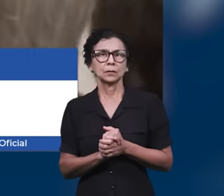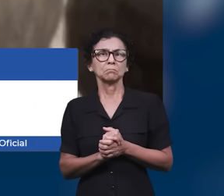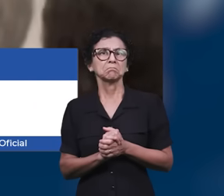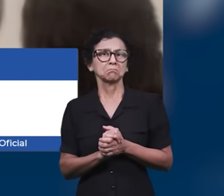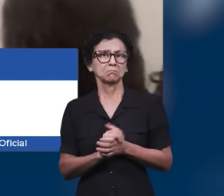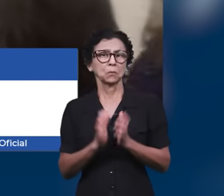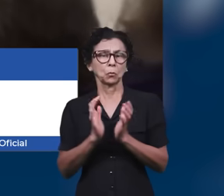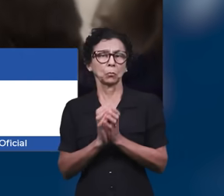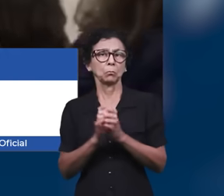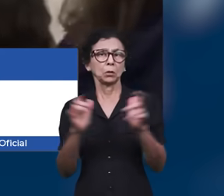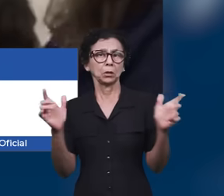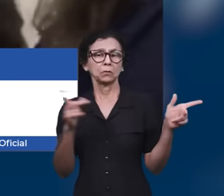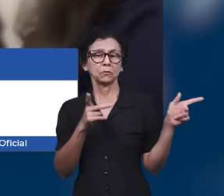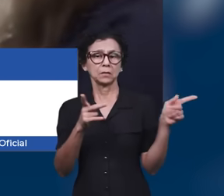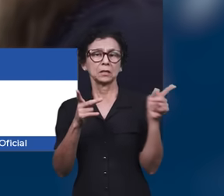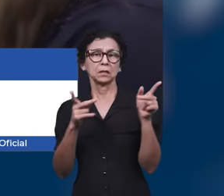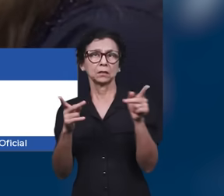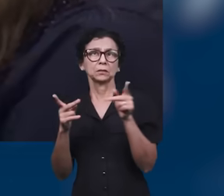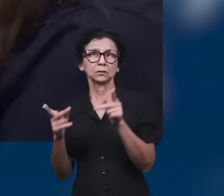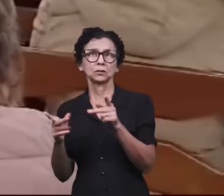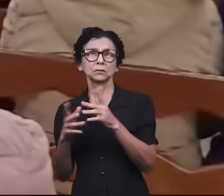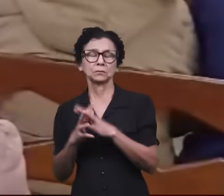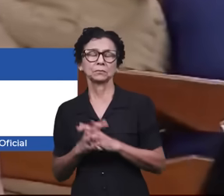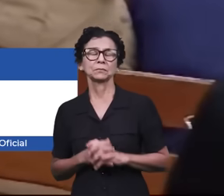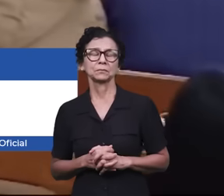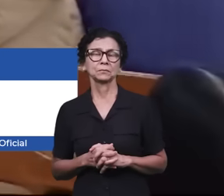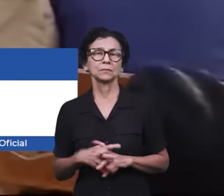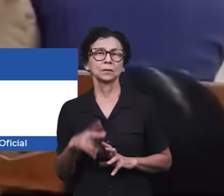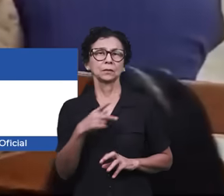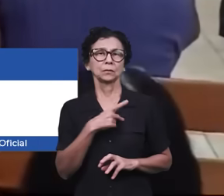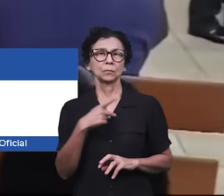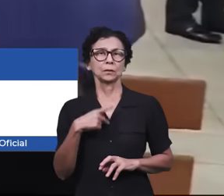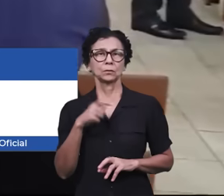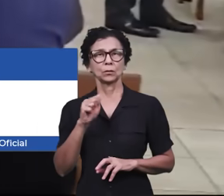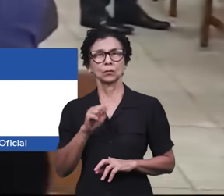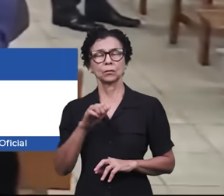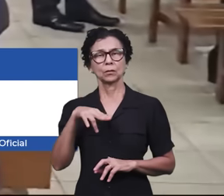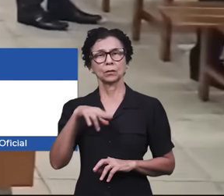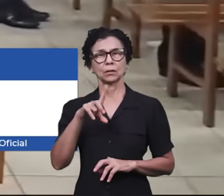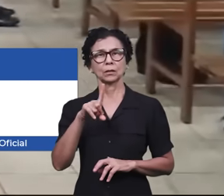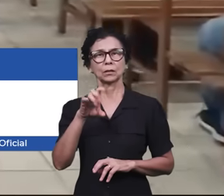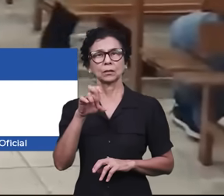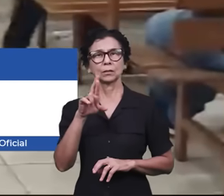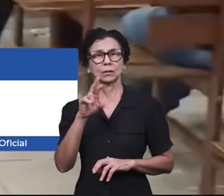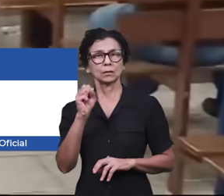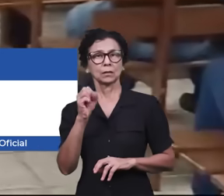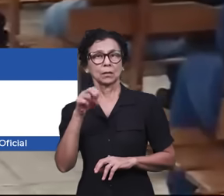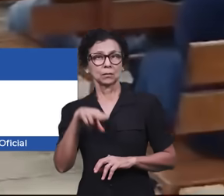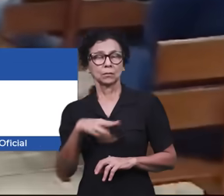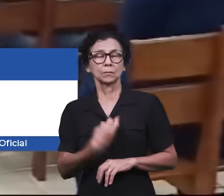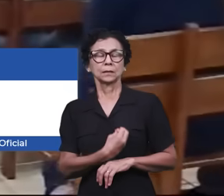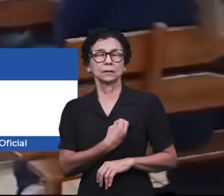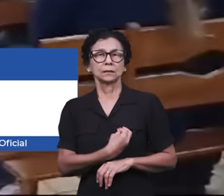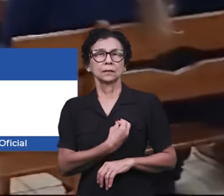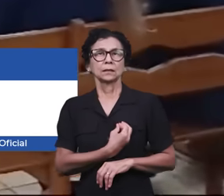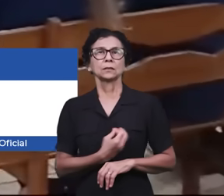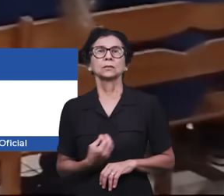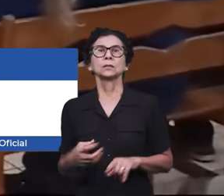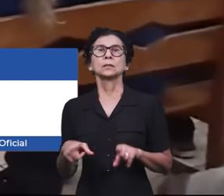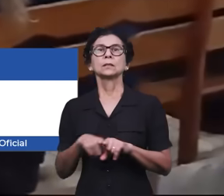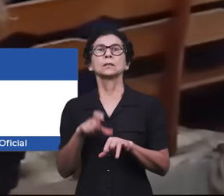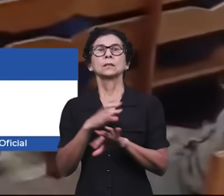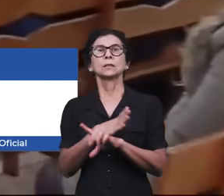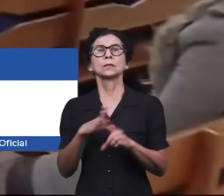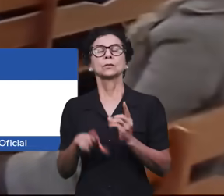contou com a presença do pastor Anderson Macedo. Nossos irmãos da igreja de Pato Branco, no Sudoeste, participaram de um culto especial